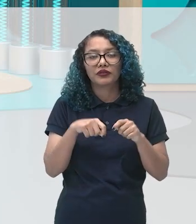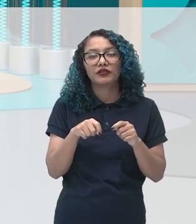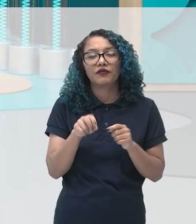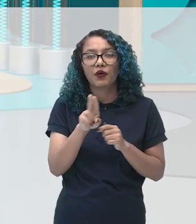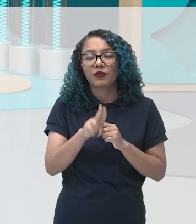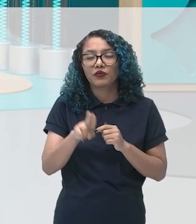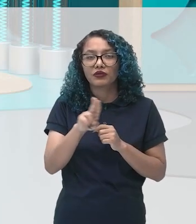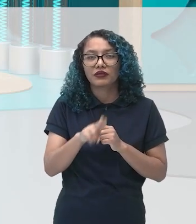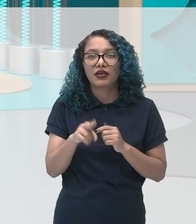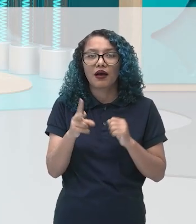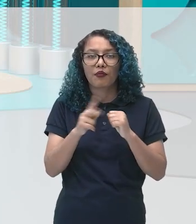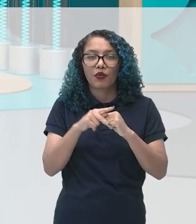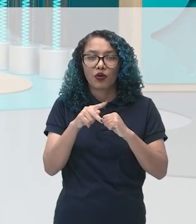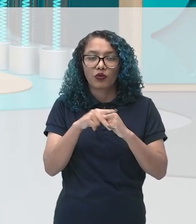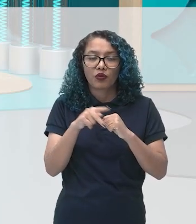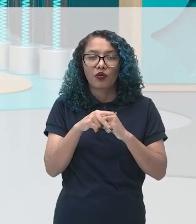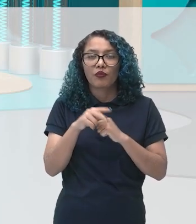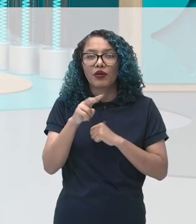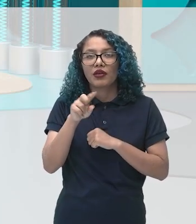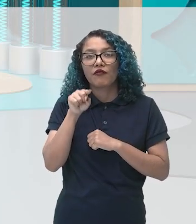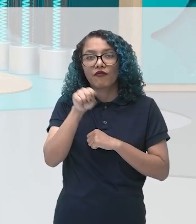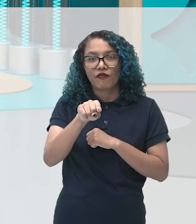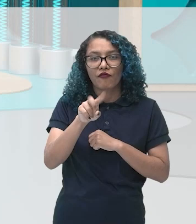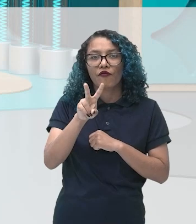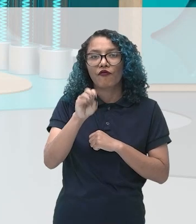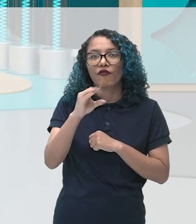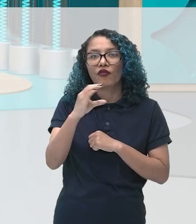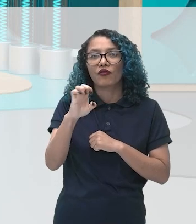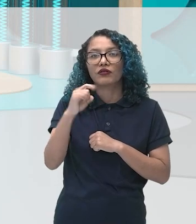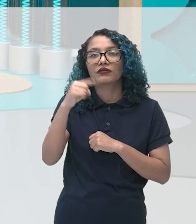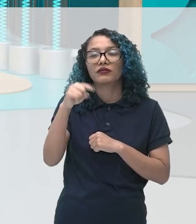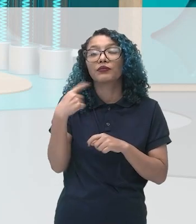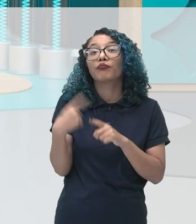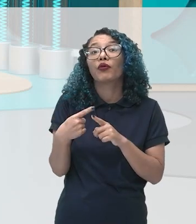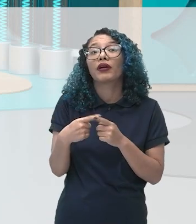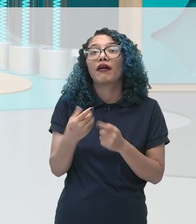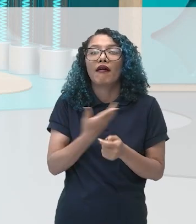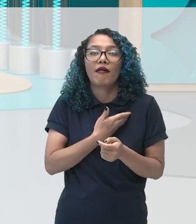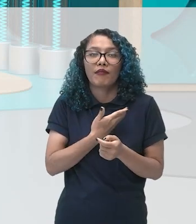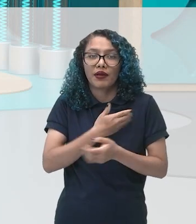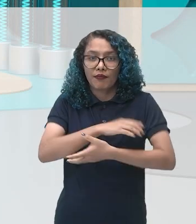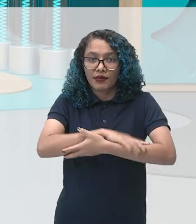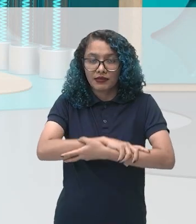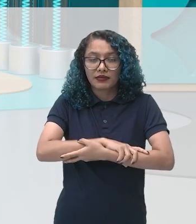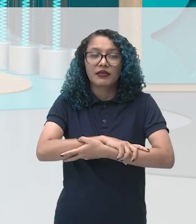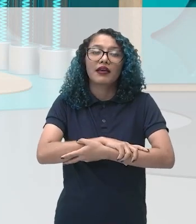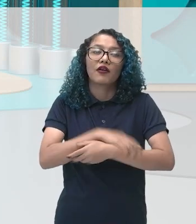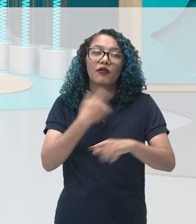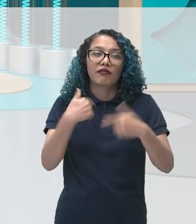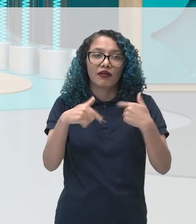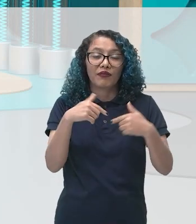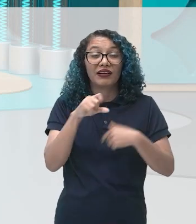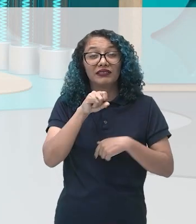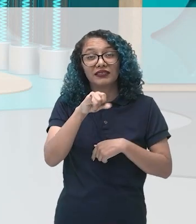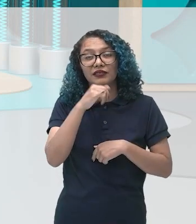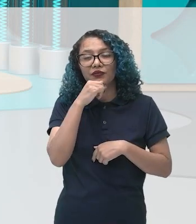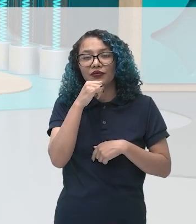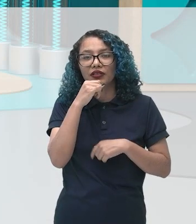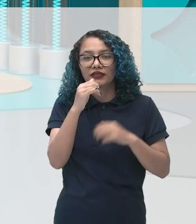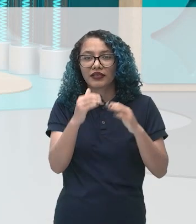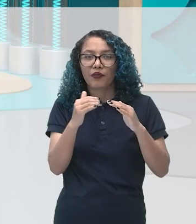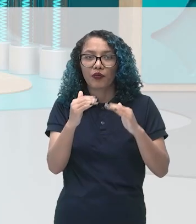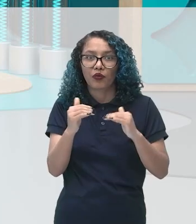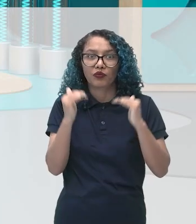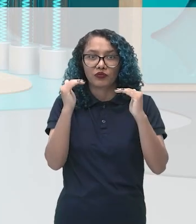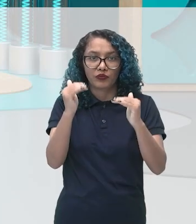você, indicando uma proximidade, porque é colega de trabalho, né? Se é alguém em uma posição